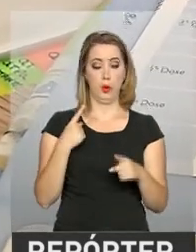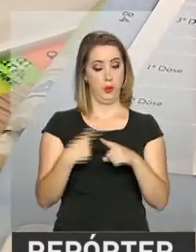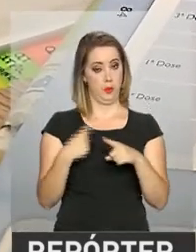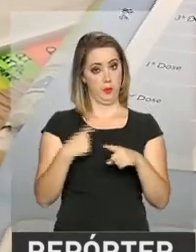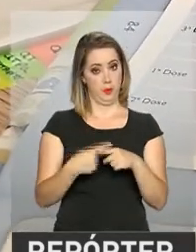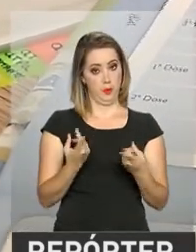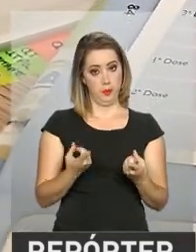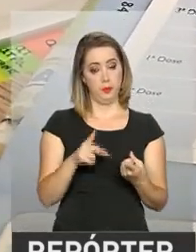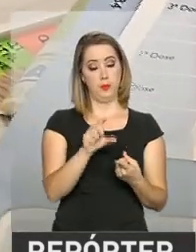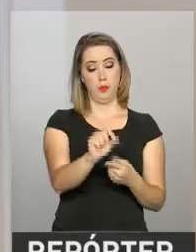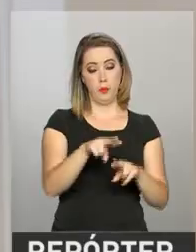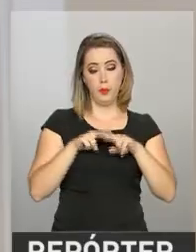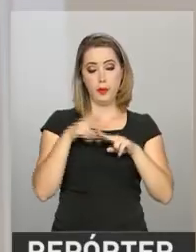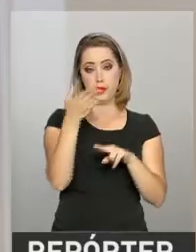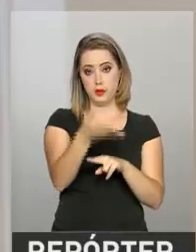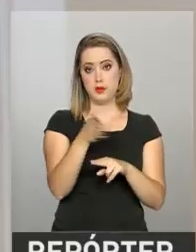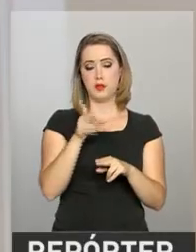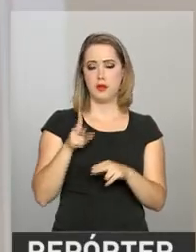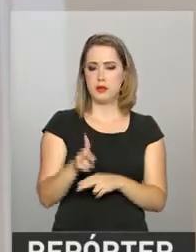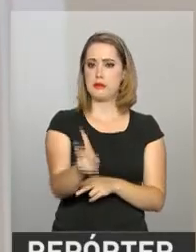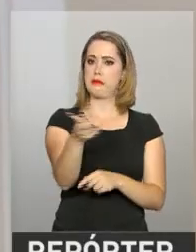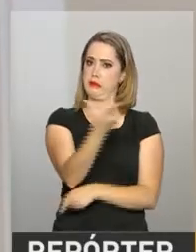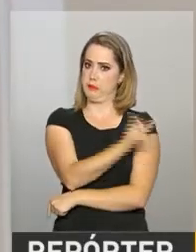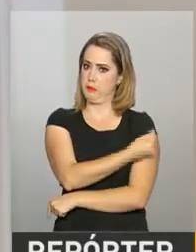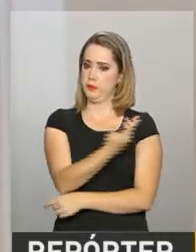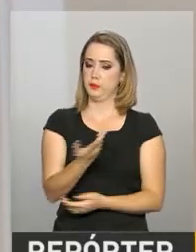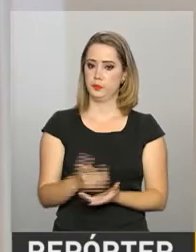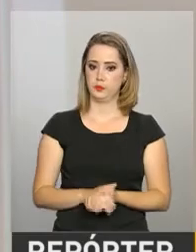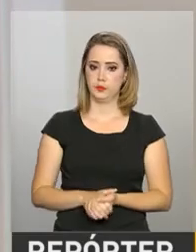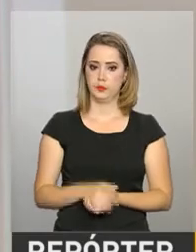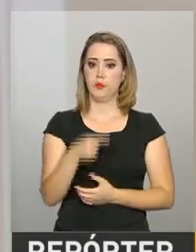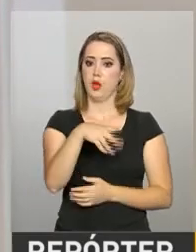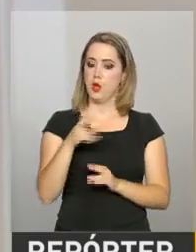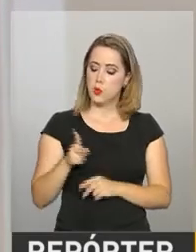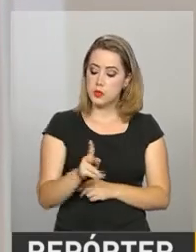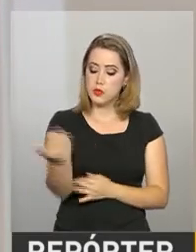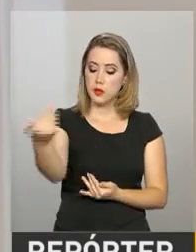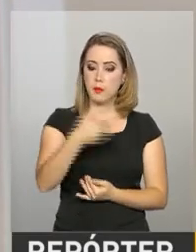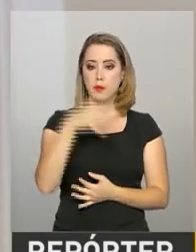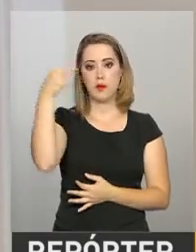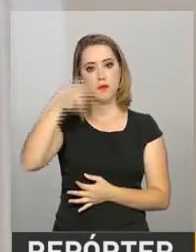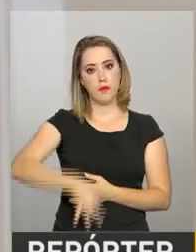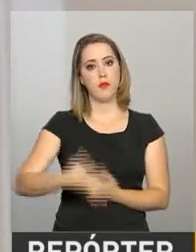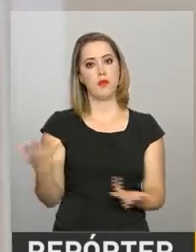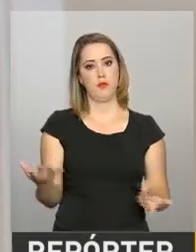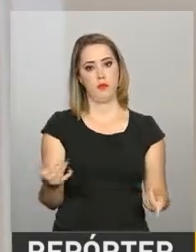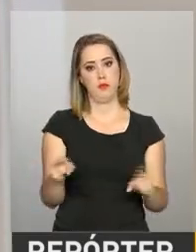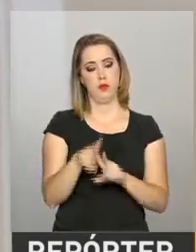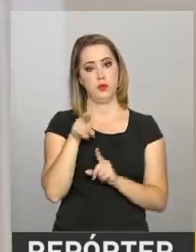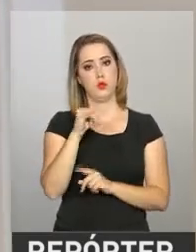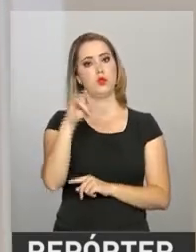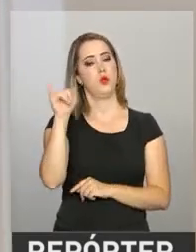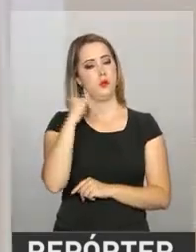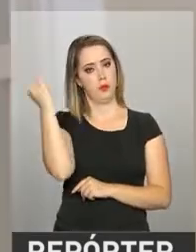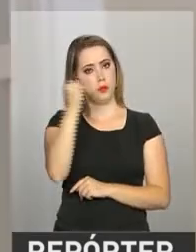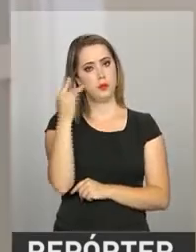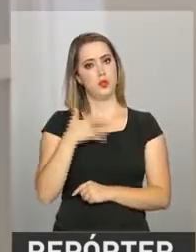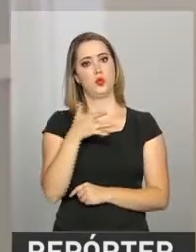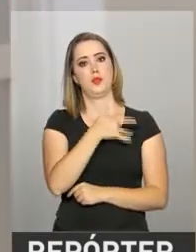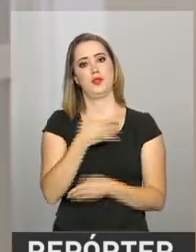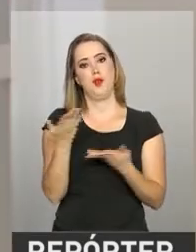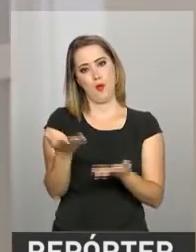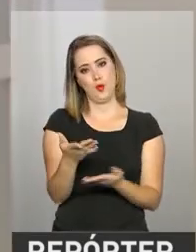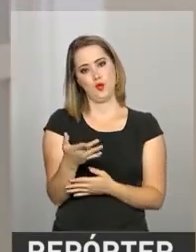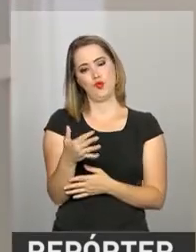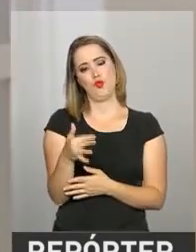filho sempre atualizado. Eu mantenho sempre atualizado, trago a data certinha. E é muito importante, né, para a saúde deles, né? Dá dó,